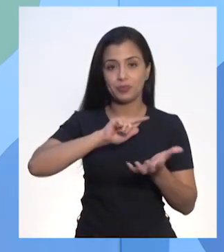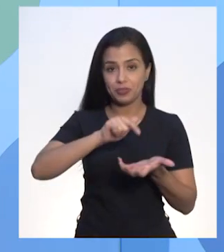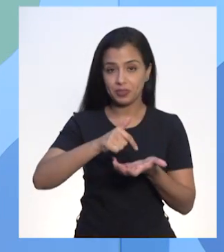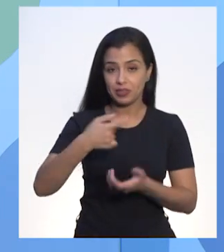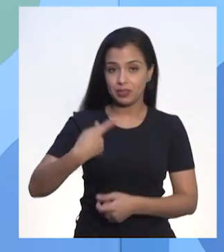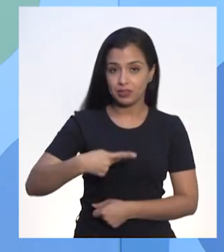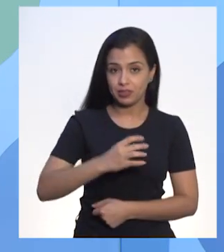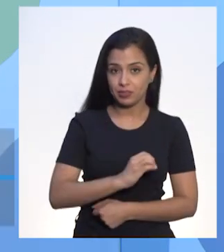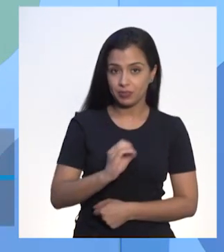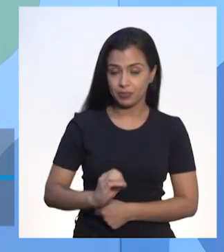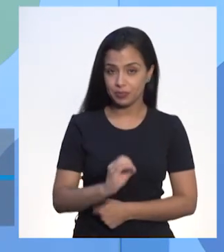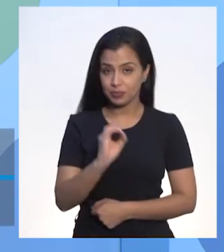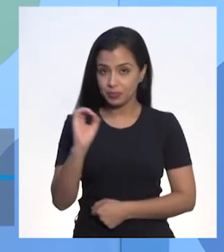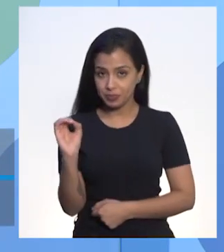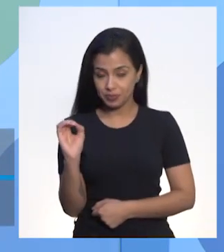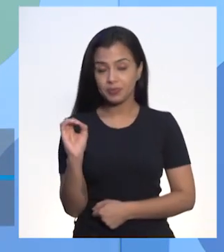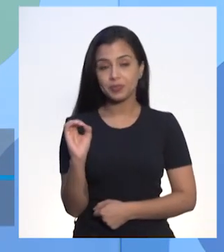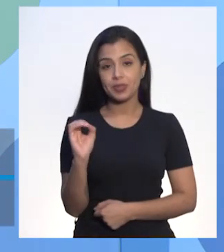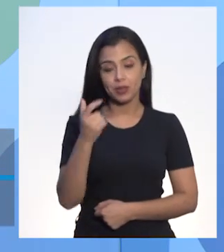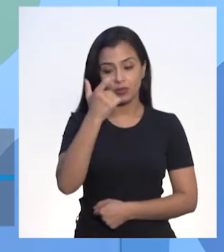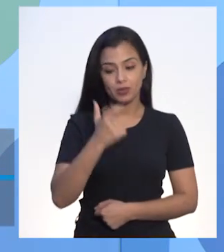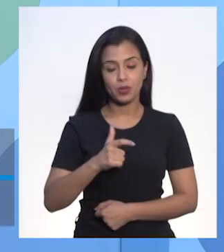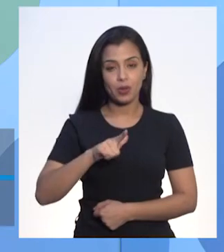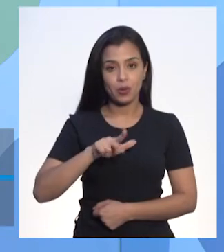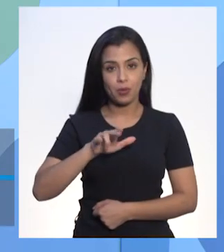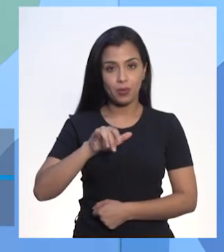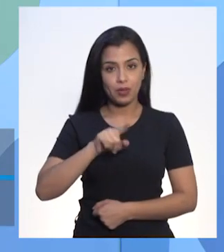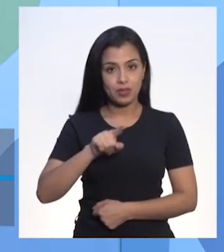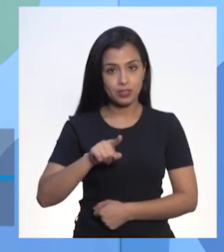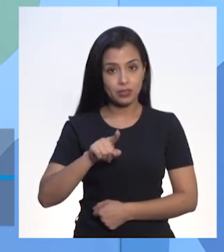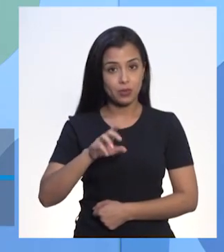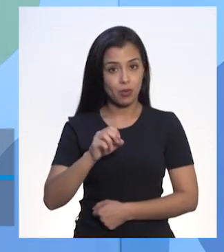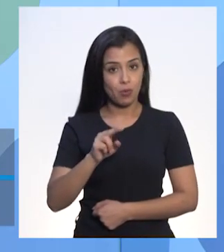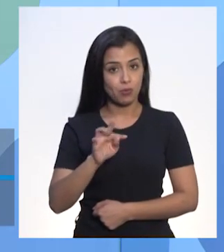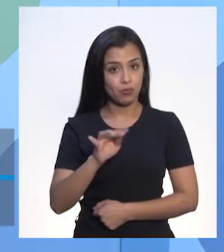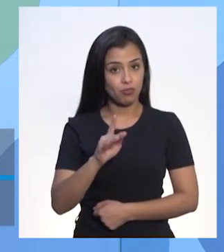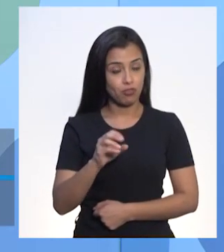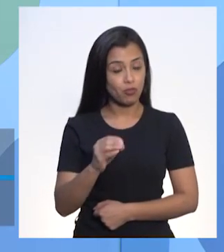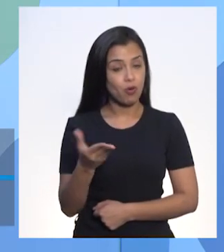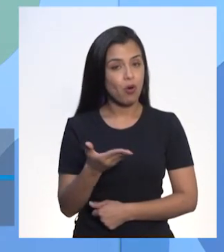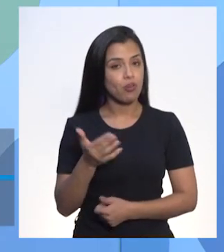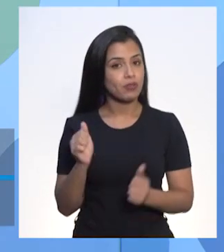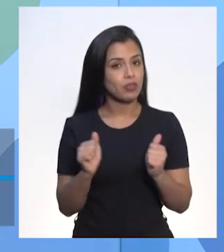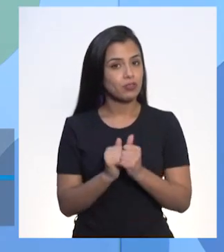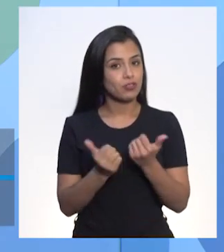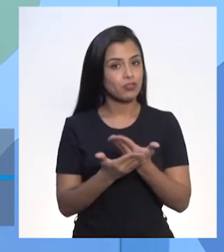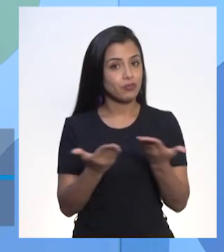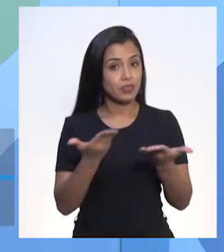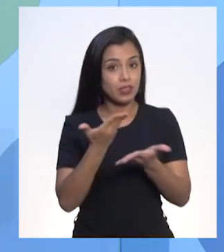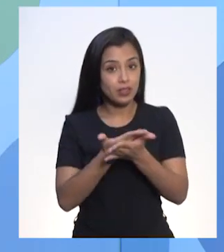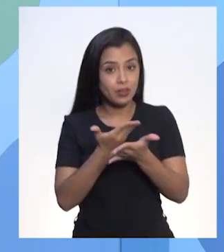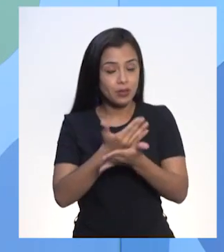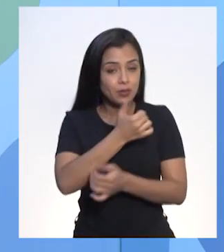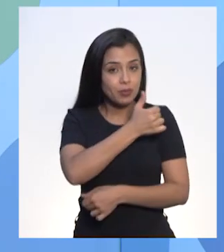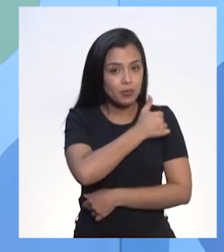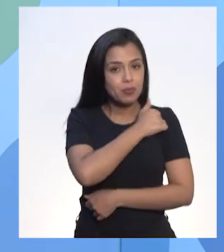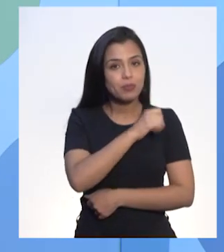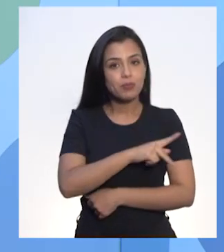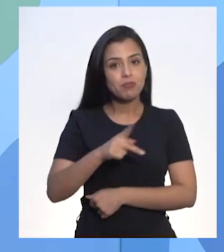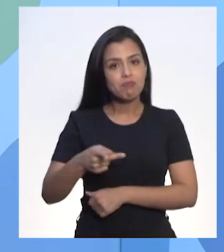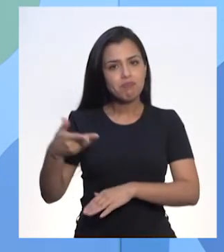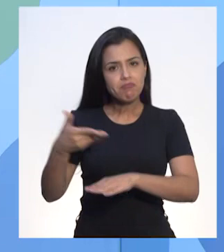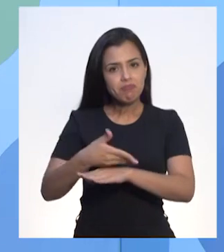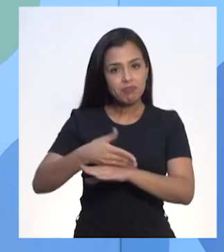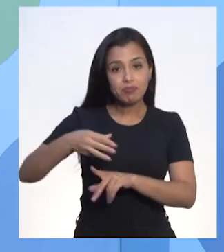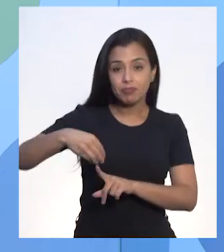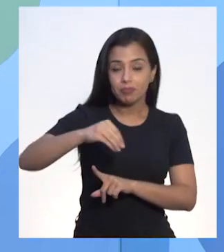sou a professora Luíse Coutinho e estarei junto com vocês, estudantes e professores, participando das interações via